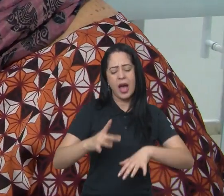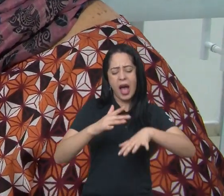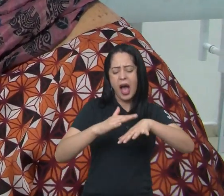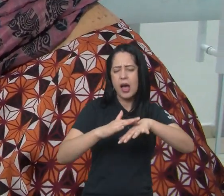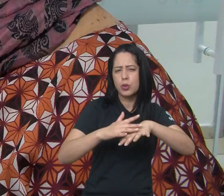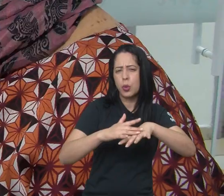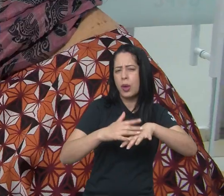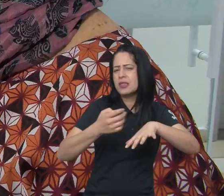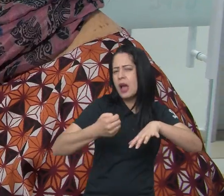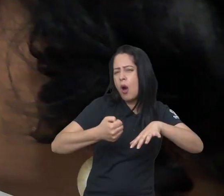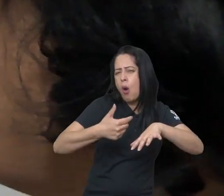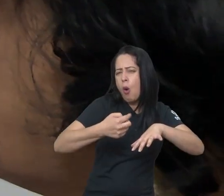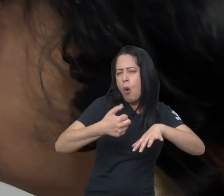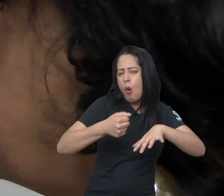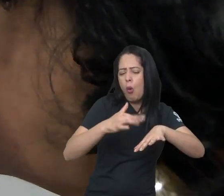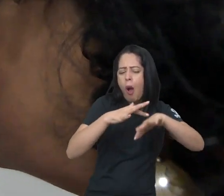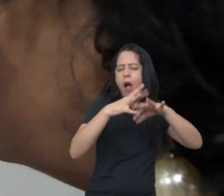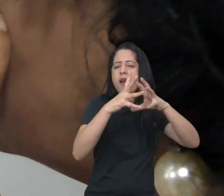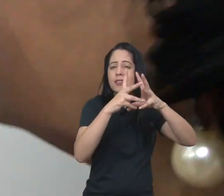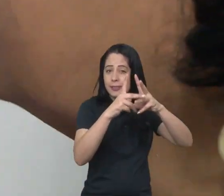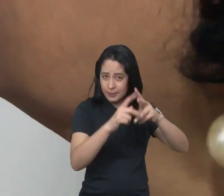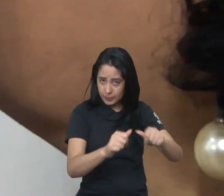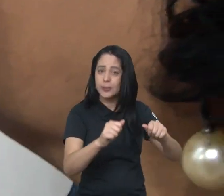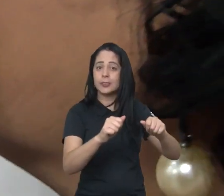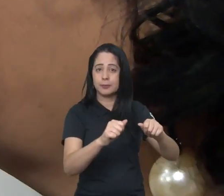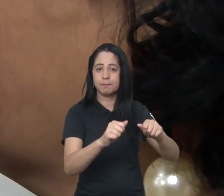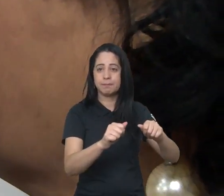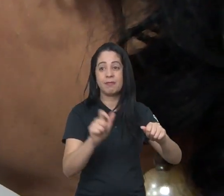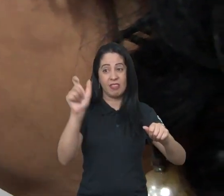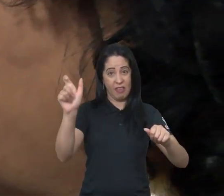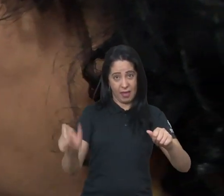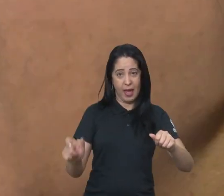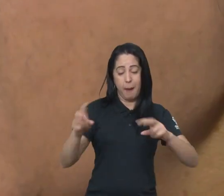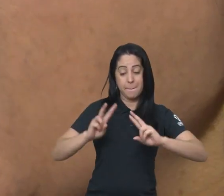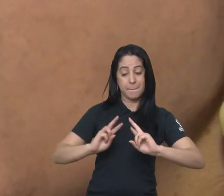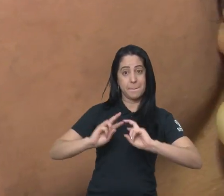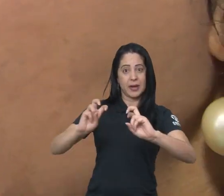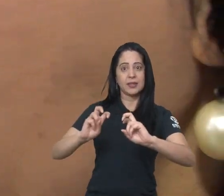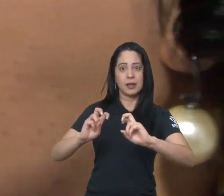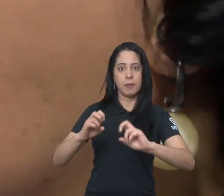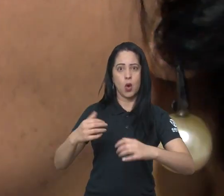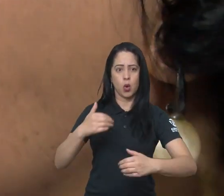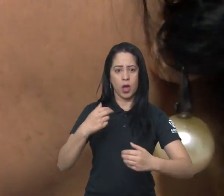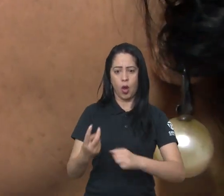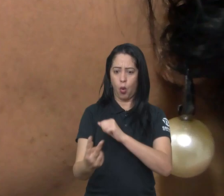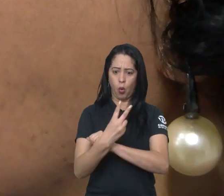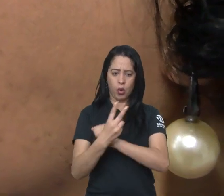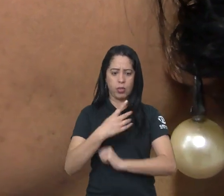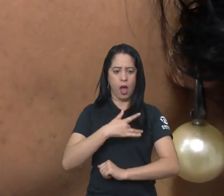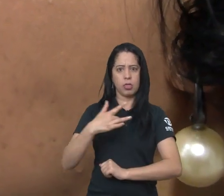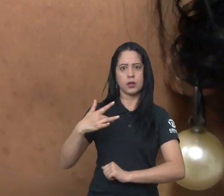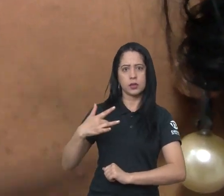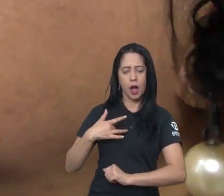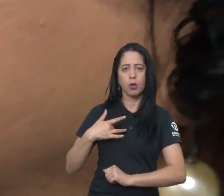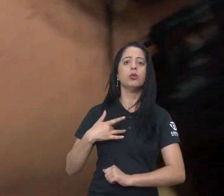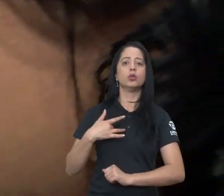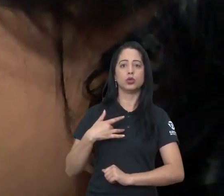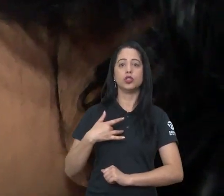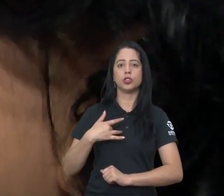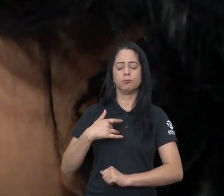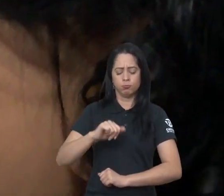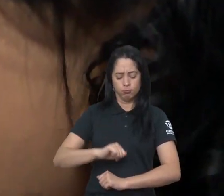de remissão da doença, período em que a paciente está a um passo da cura, Elaine percebe o quanto o autocuidado